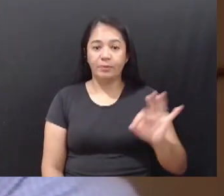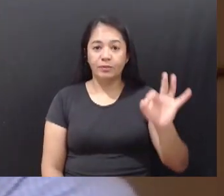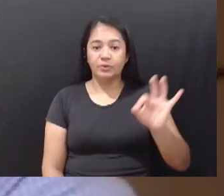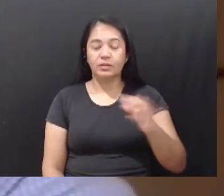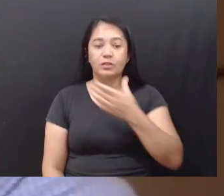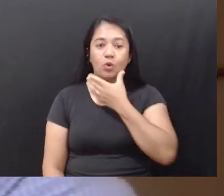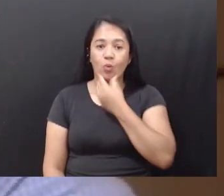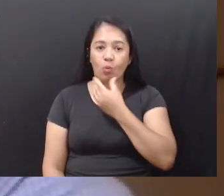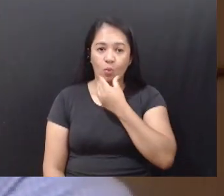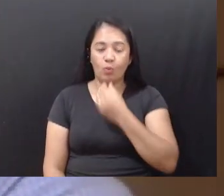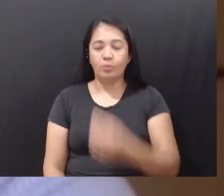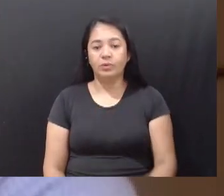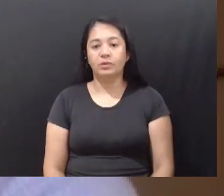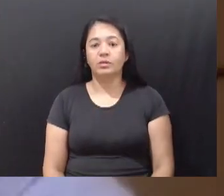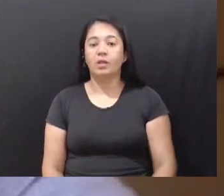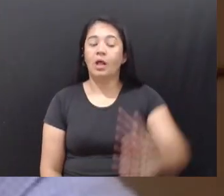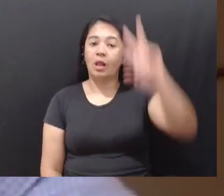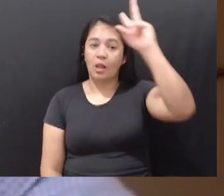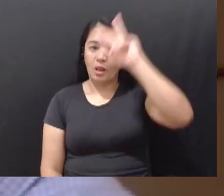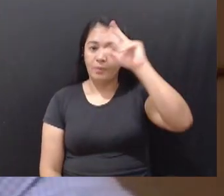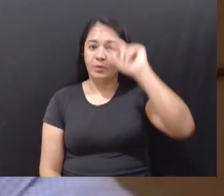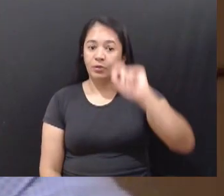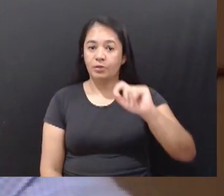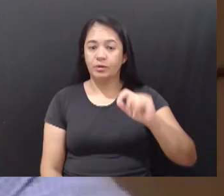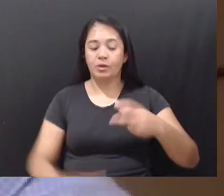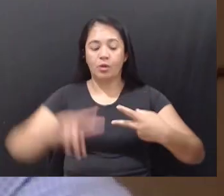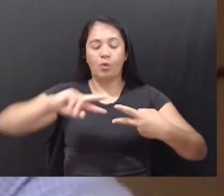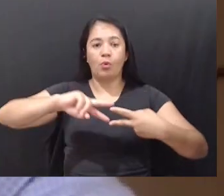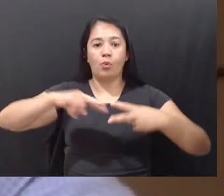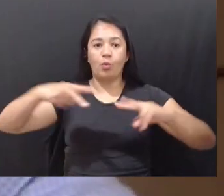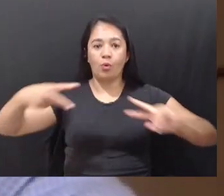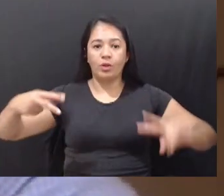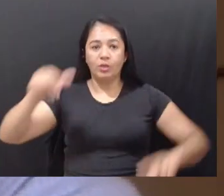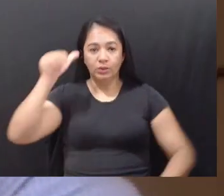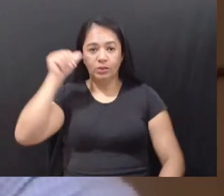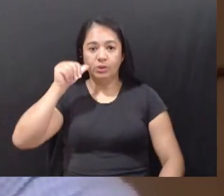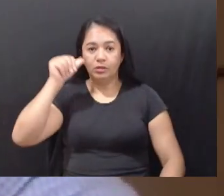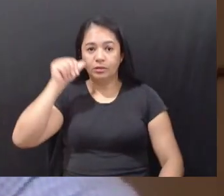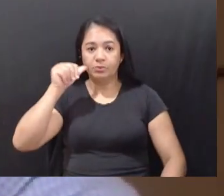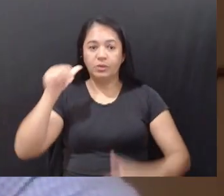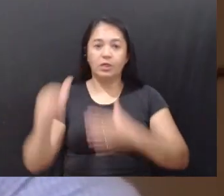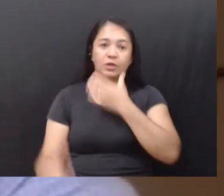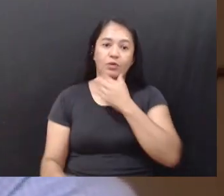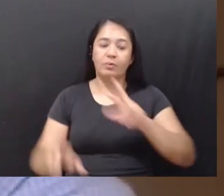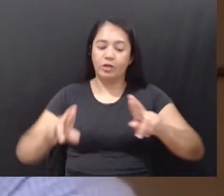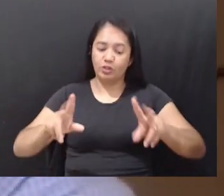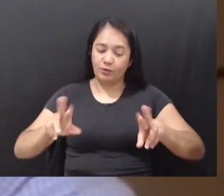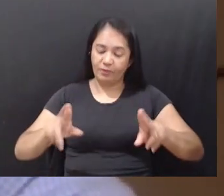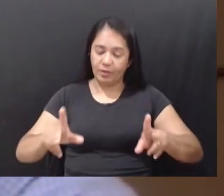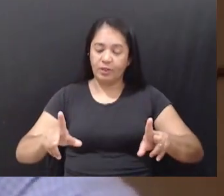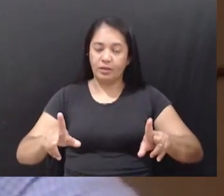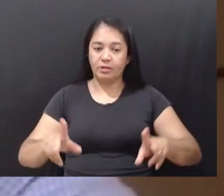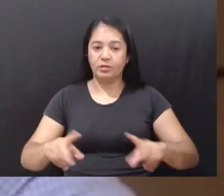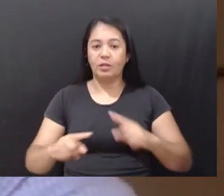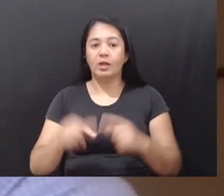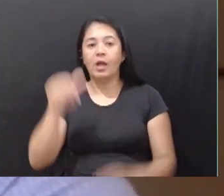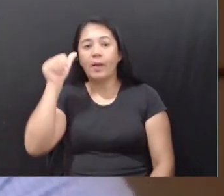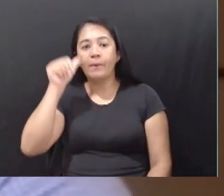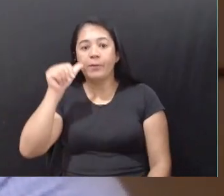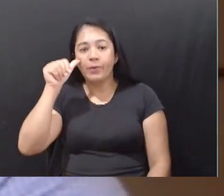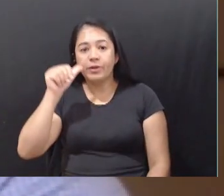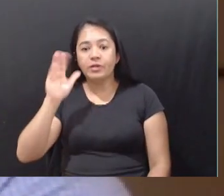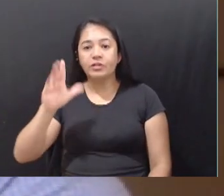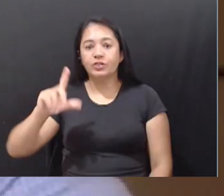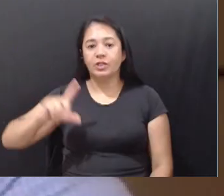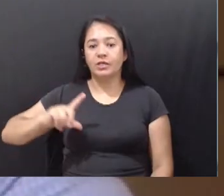que atinge principalmente, mais de 90% das vezes, os homens. Lembrando, né, que a genética da mulher e a genética